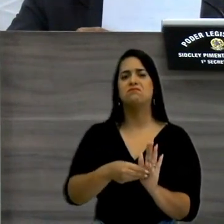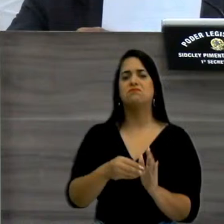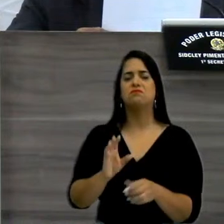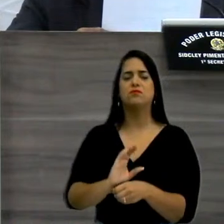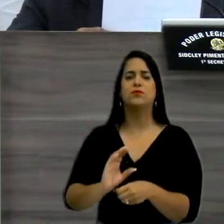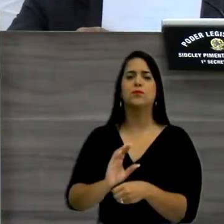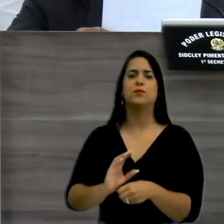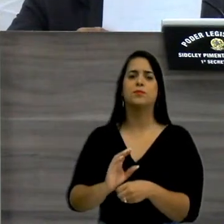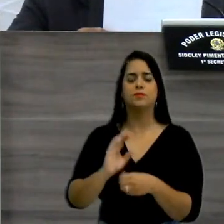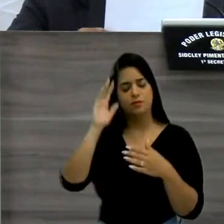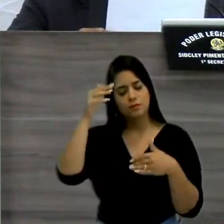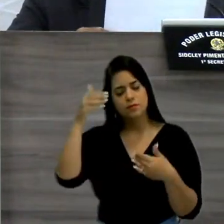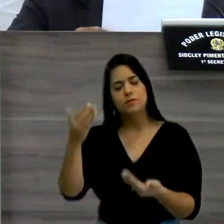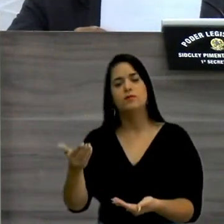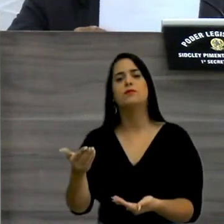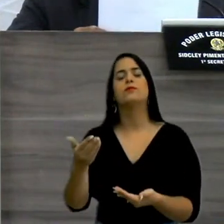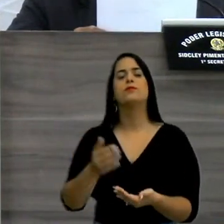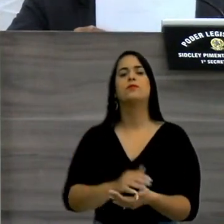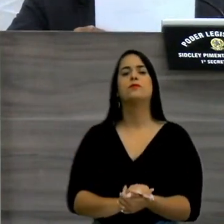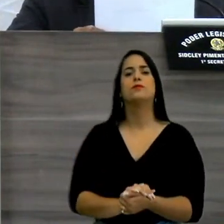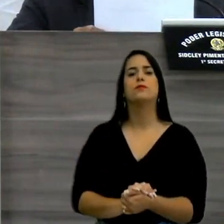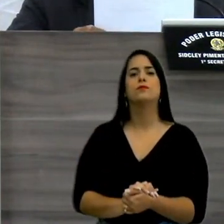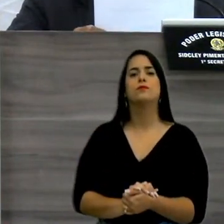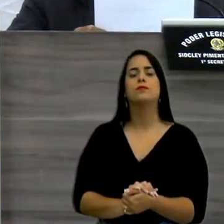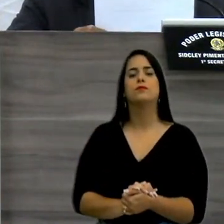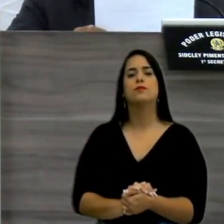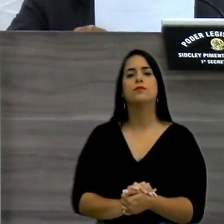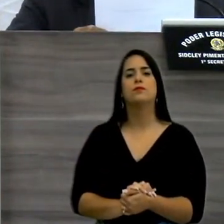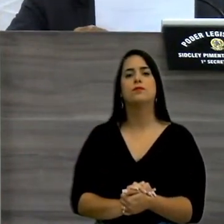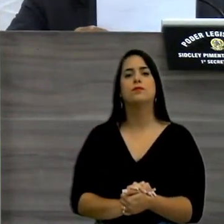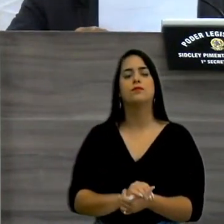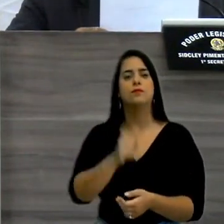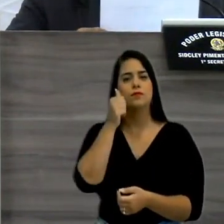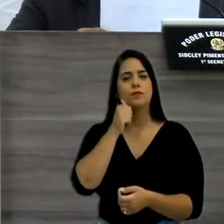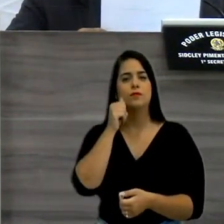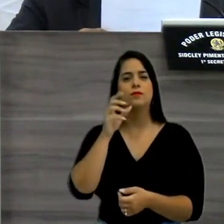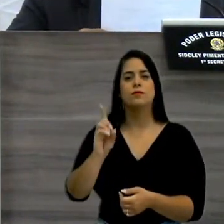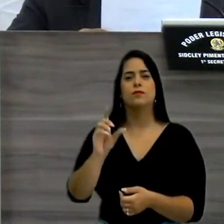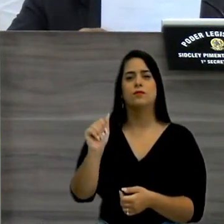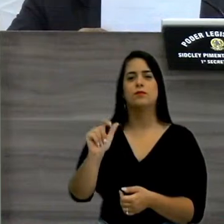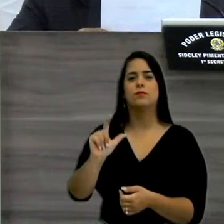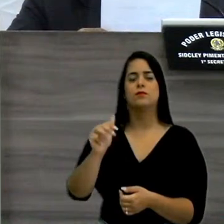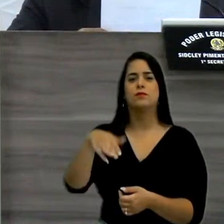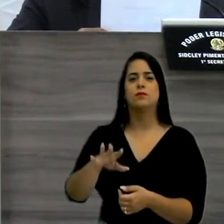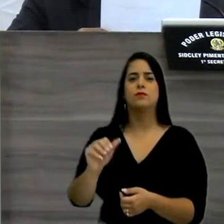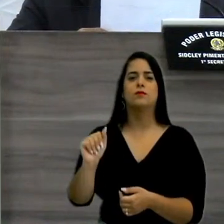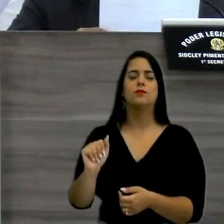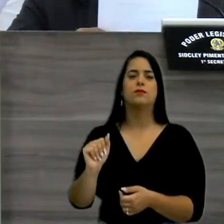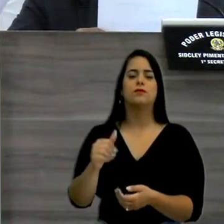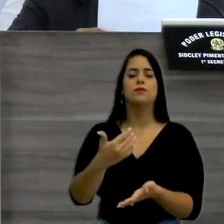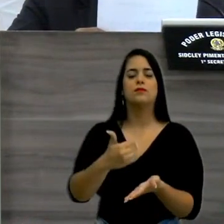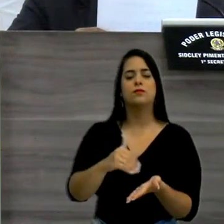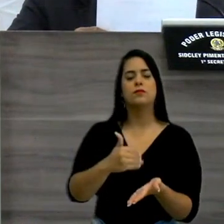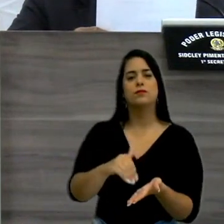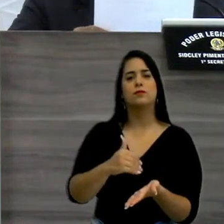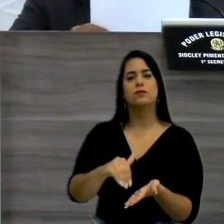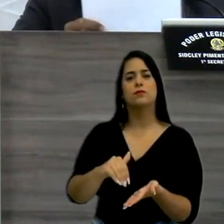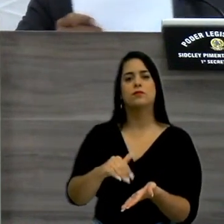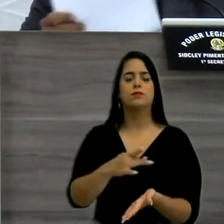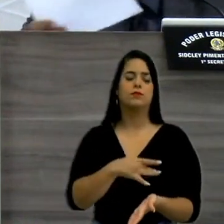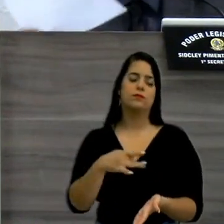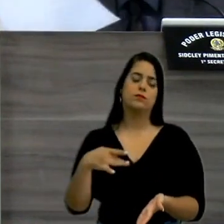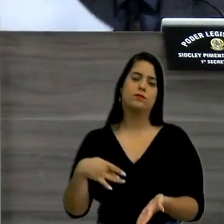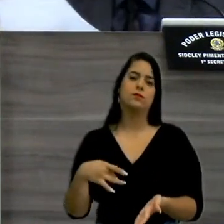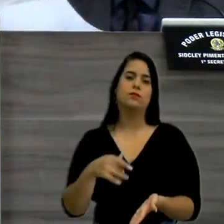reitero o voto de estima e consideração antecedentemente da Alma Noelle de Macedo, Secretaria de